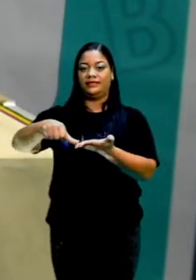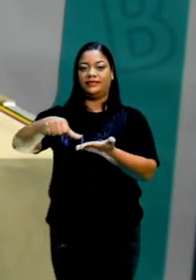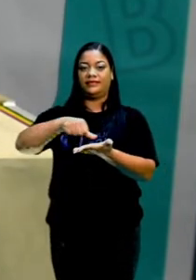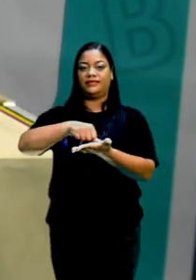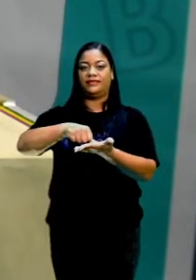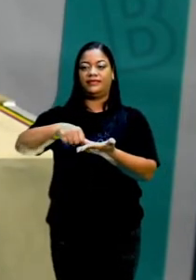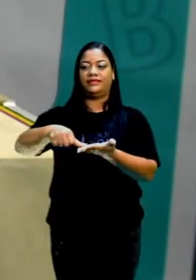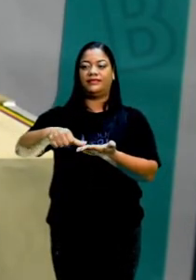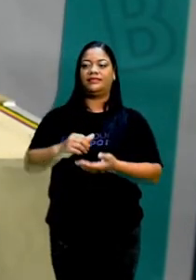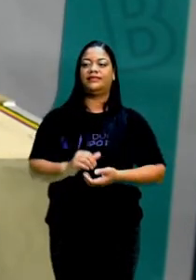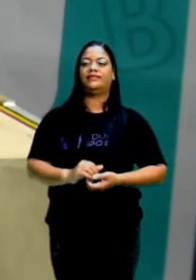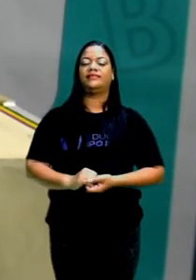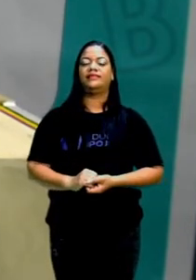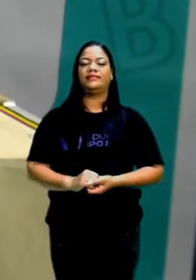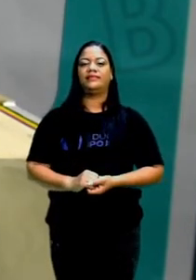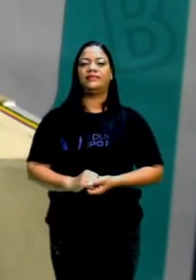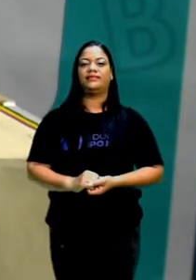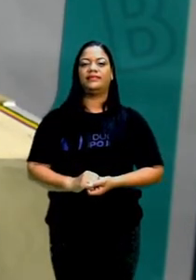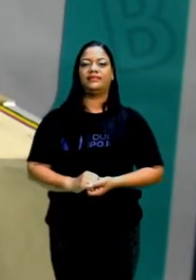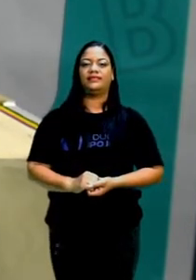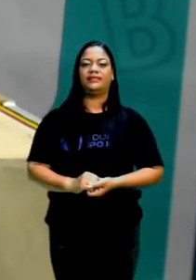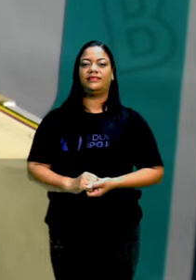fitas durex